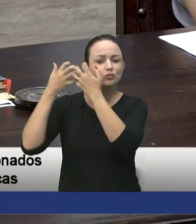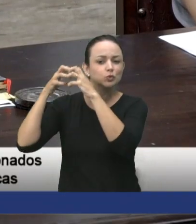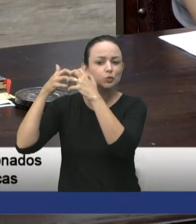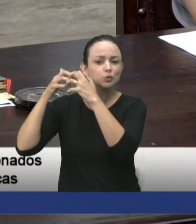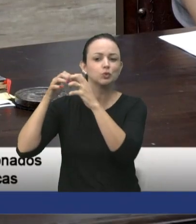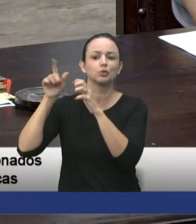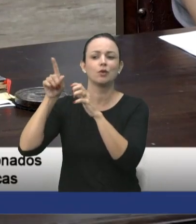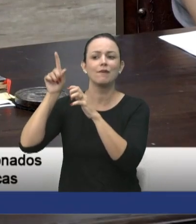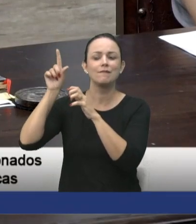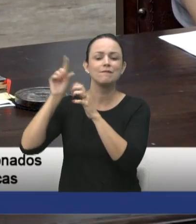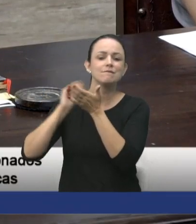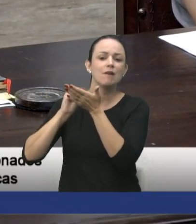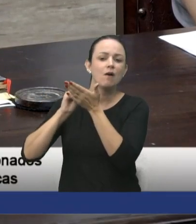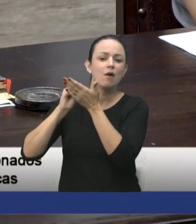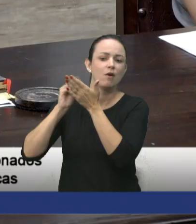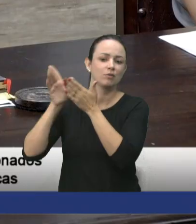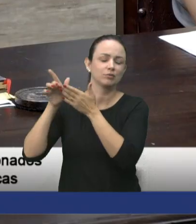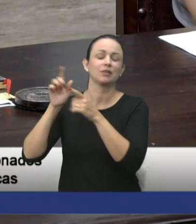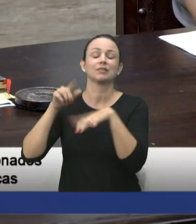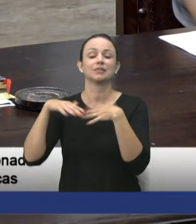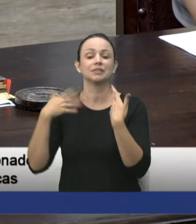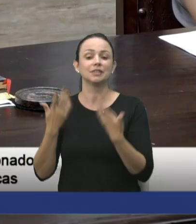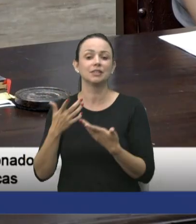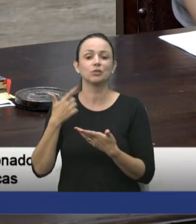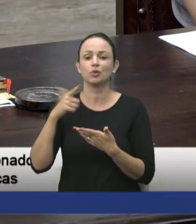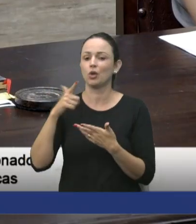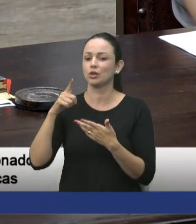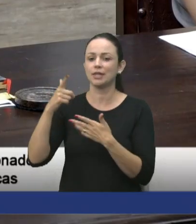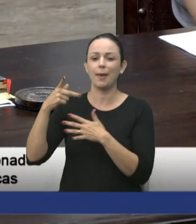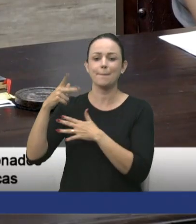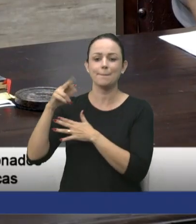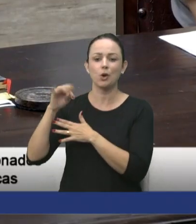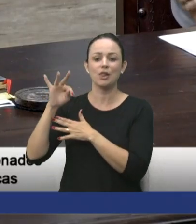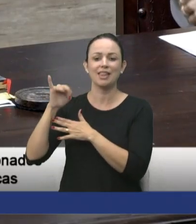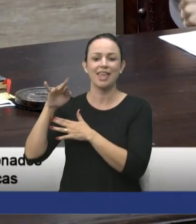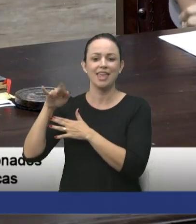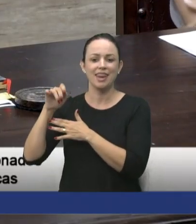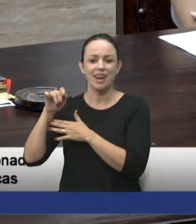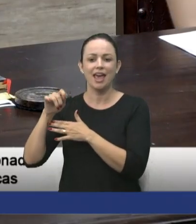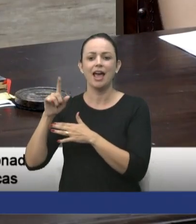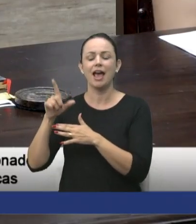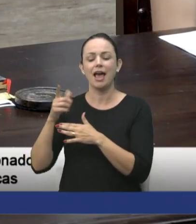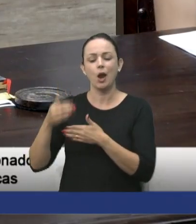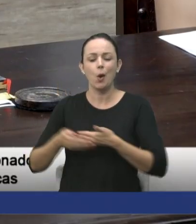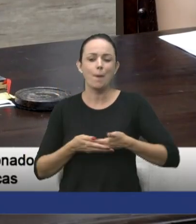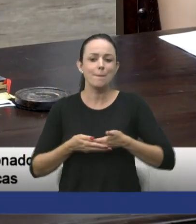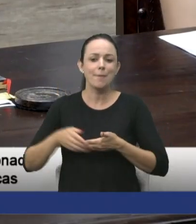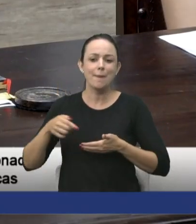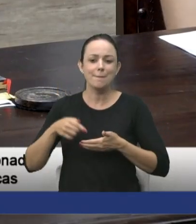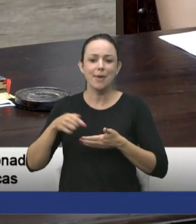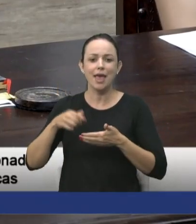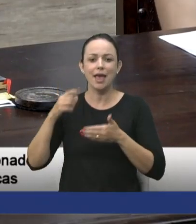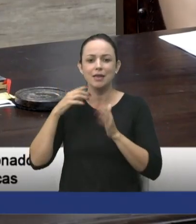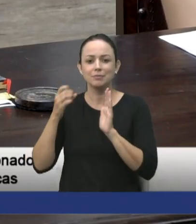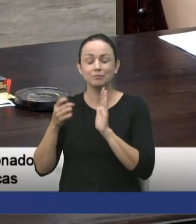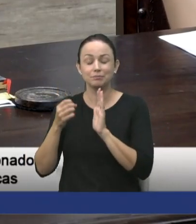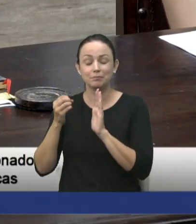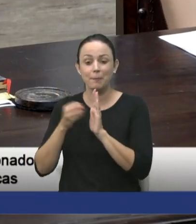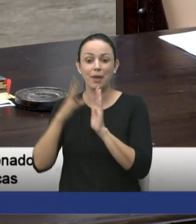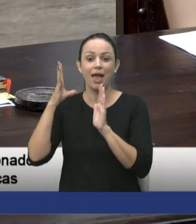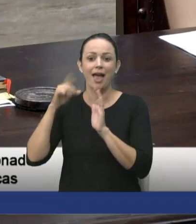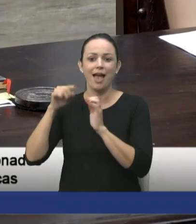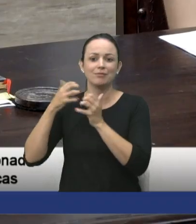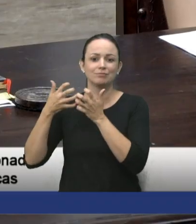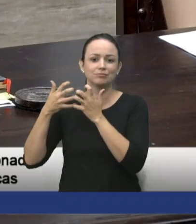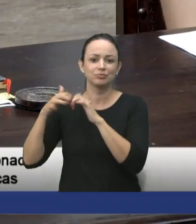atividade cerebral. Então, não vai ter proteína no bebê suficiente para ativar isso. Se a Débora escuta eu falando isso, ela